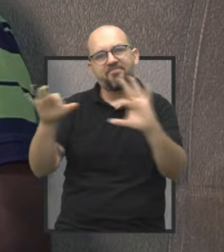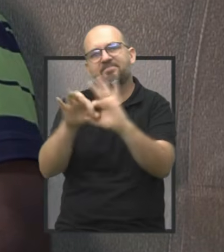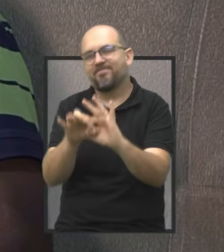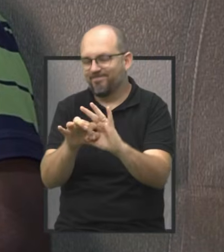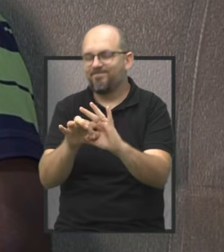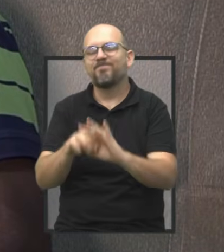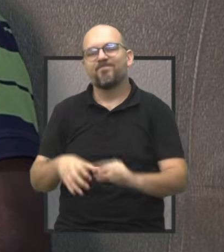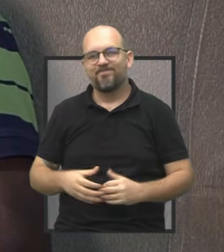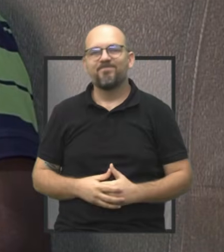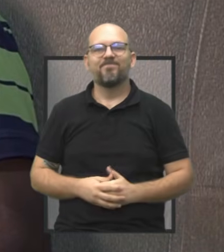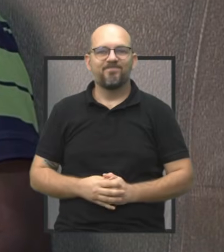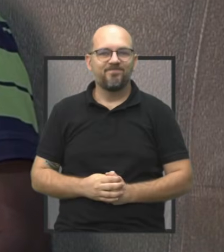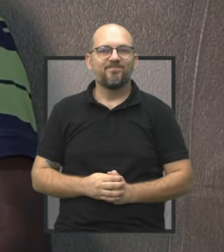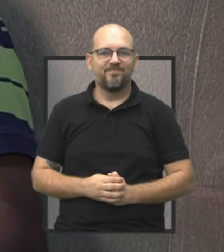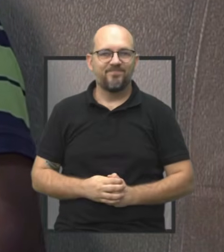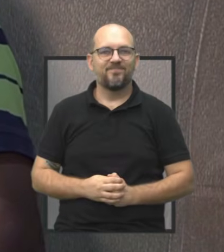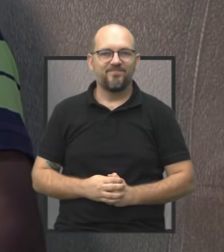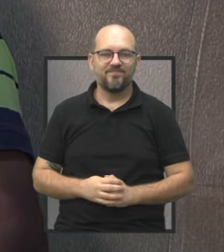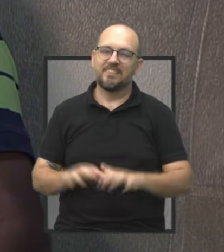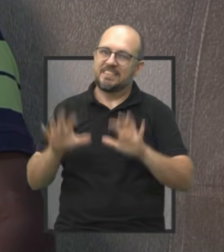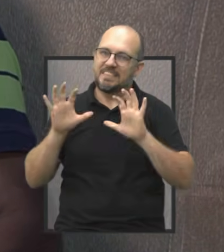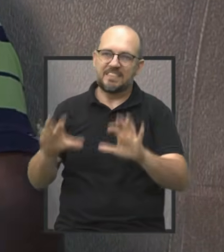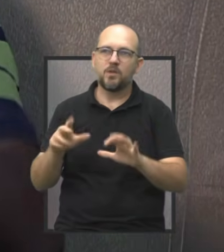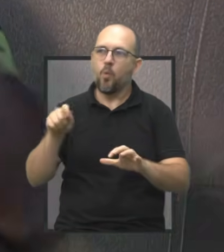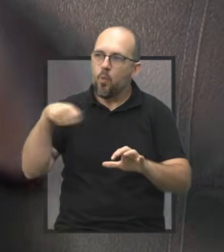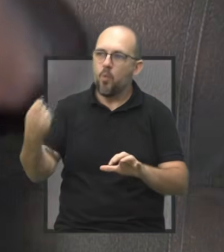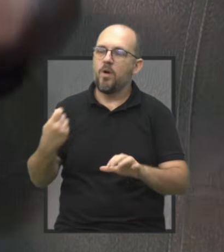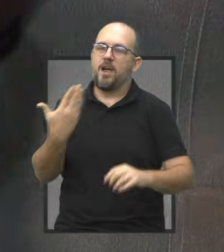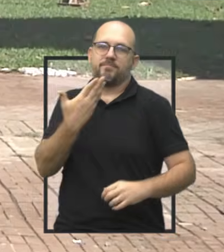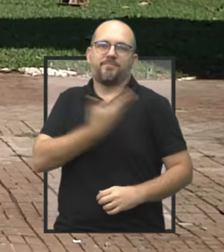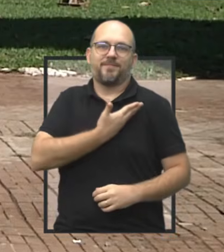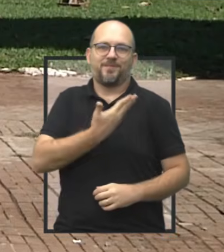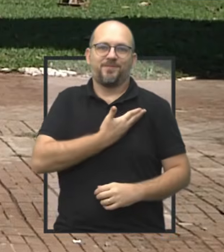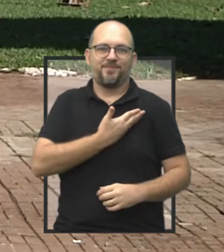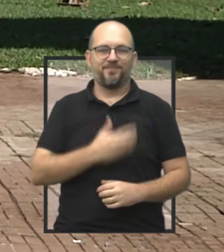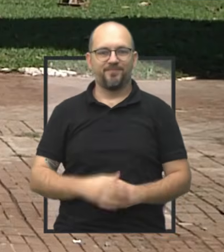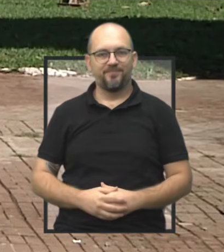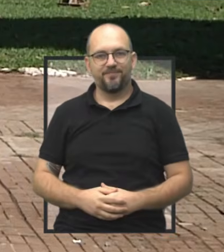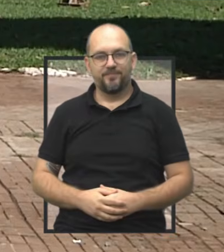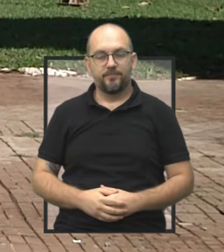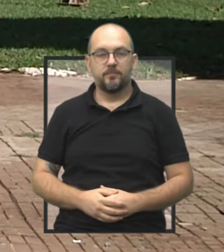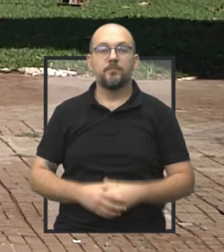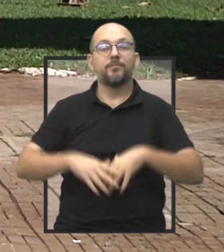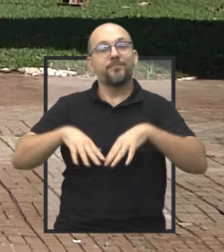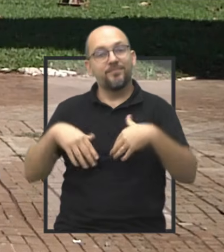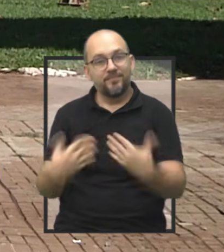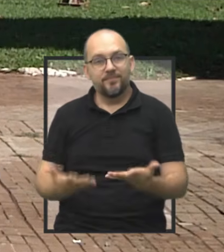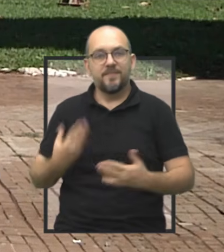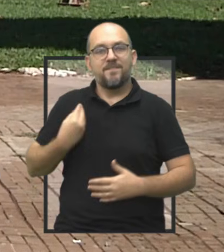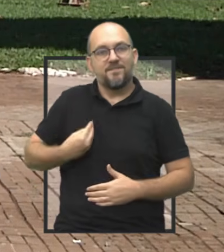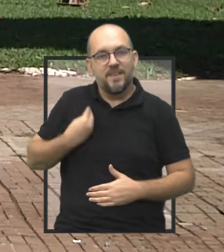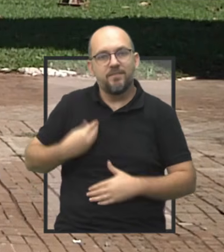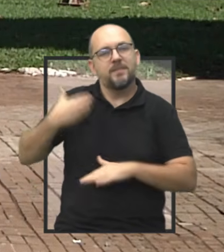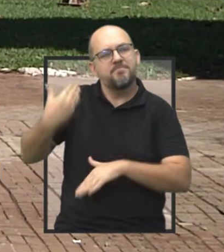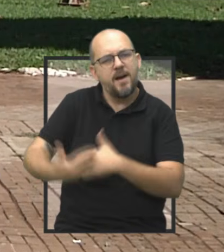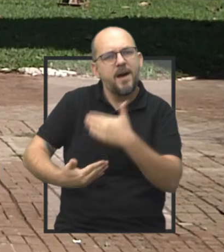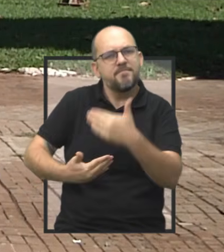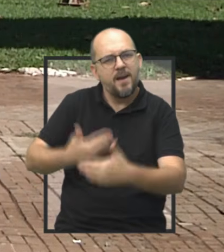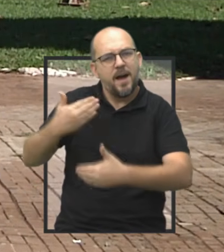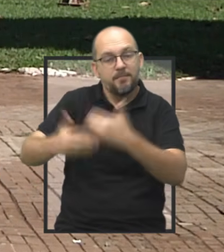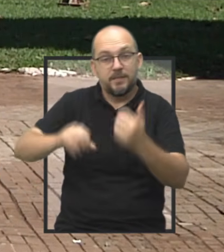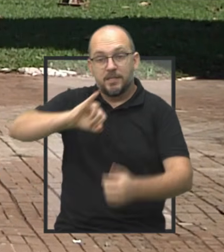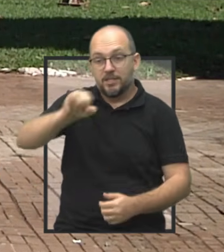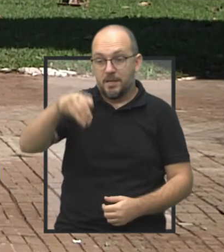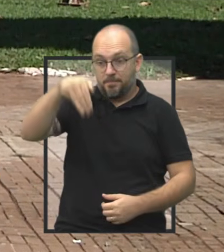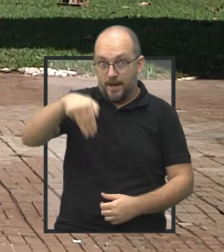ele. Entendeu? Era patrão e amigo. E durante esse convívio, José Maria se envolveu em